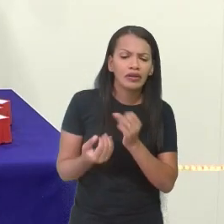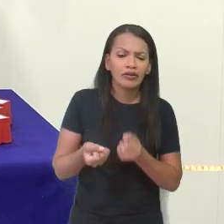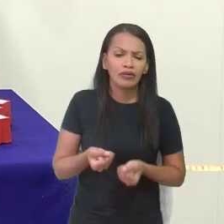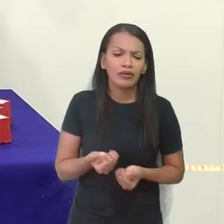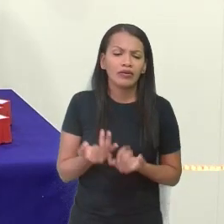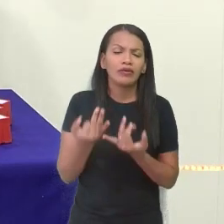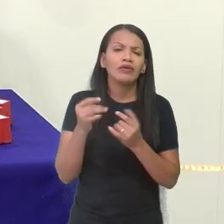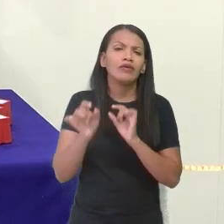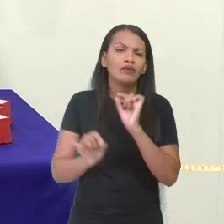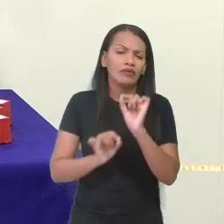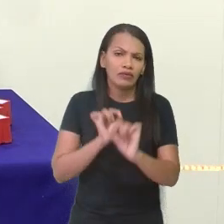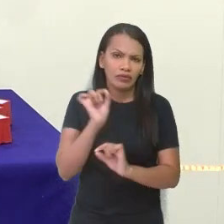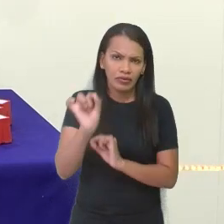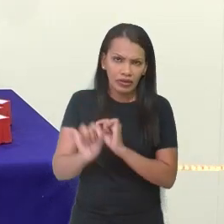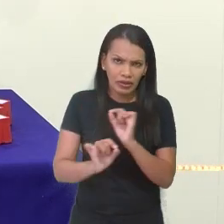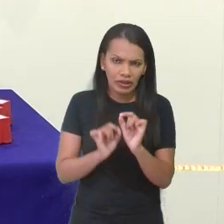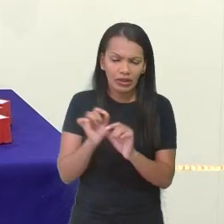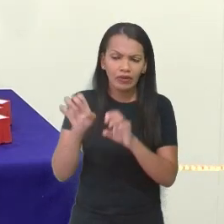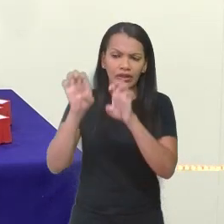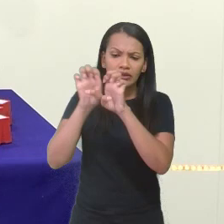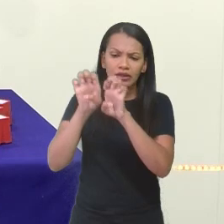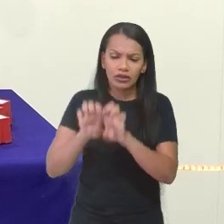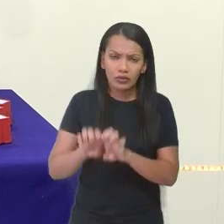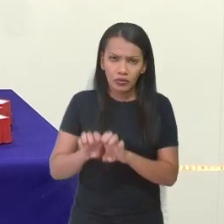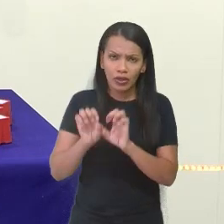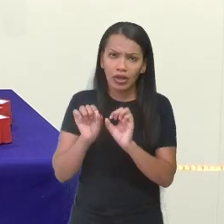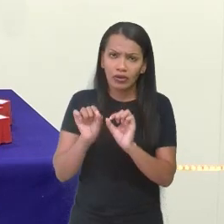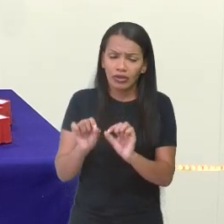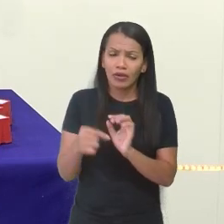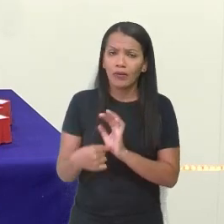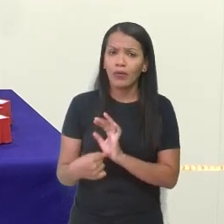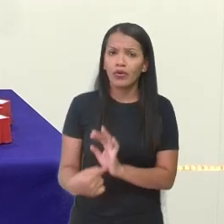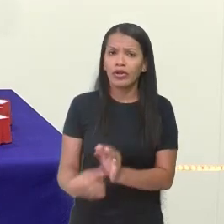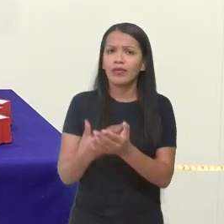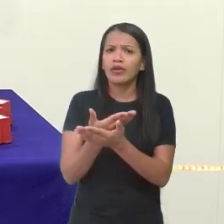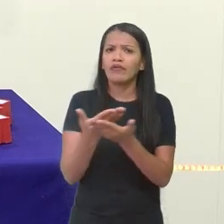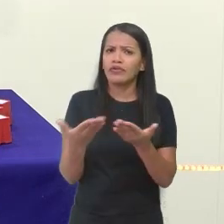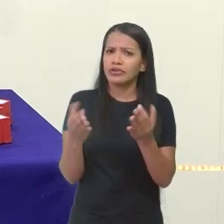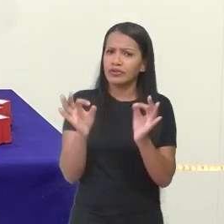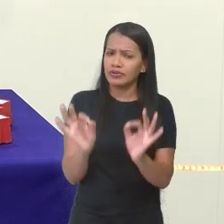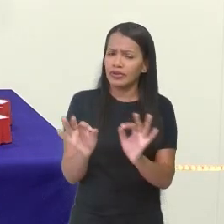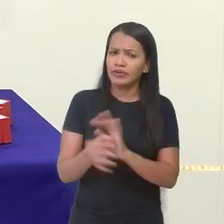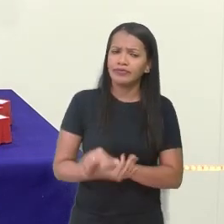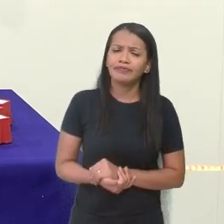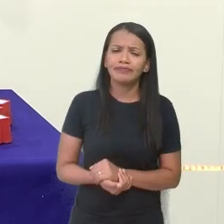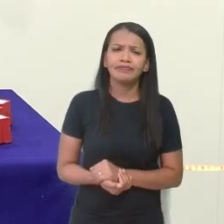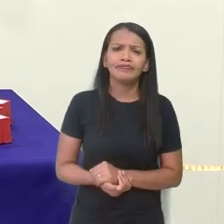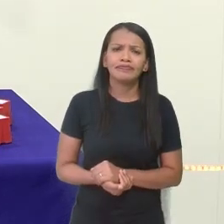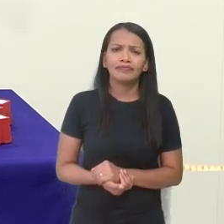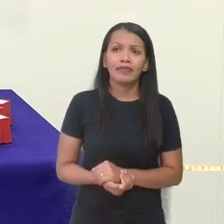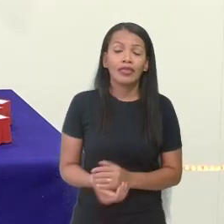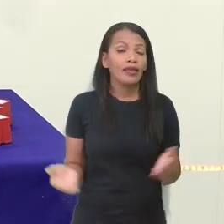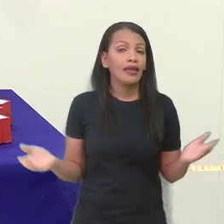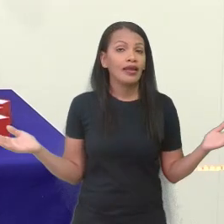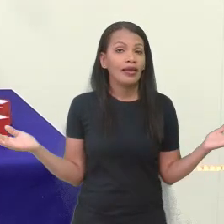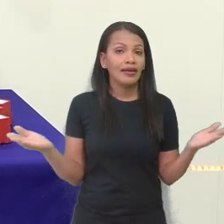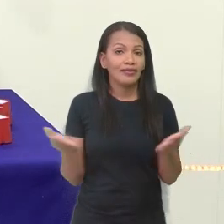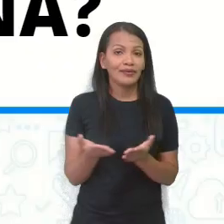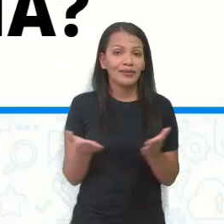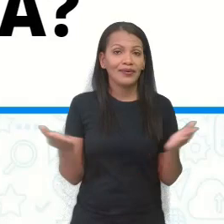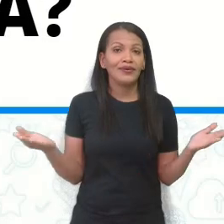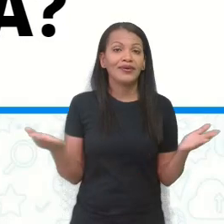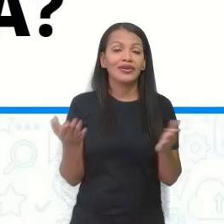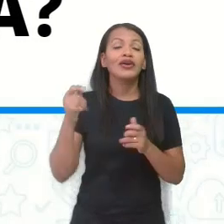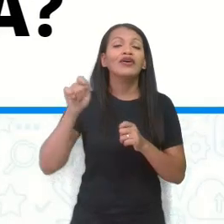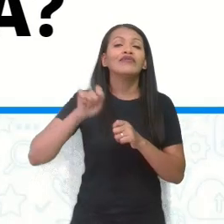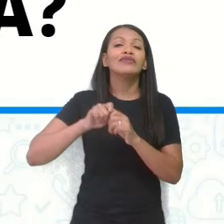poema, é ele ser estruturado dessa forma que eu apresentei aí para vocês. Agora, eu